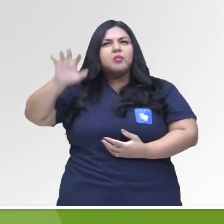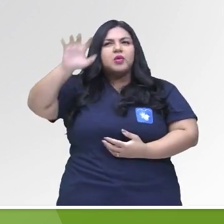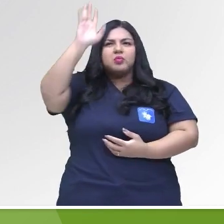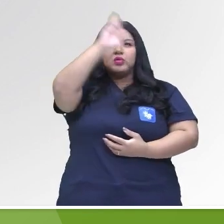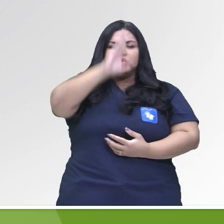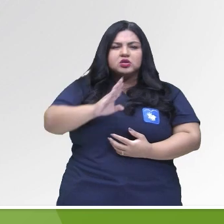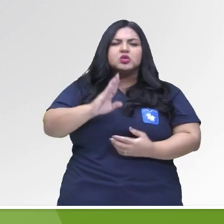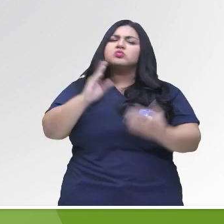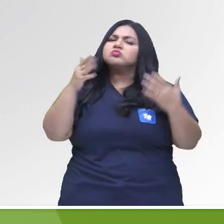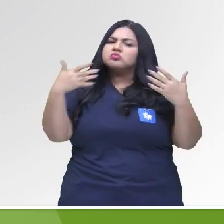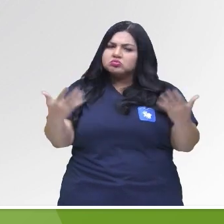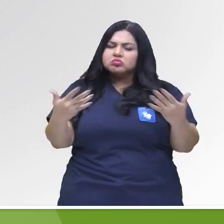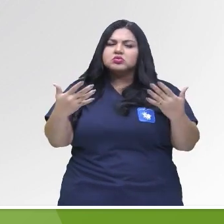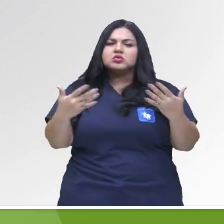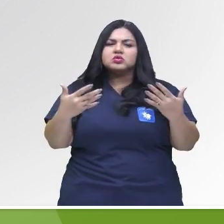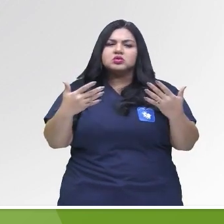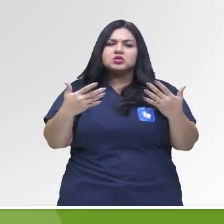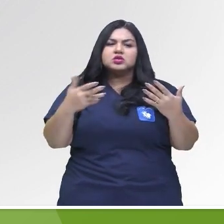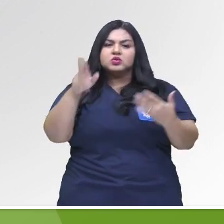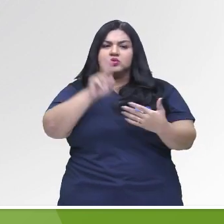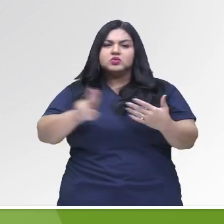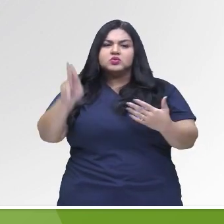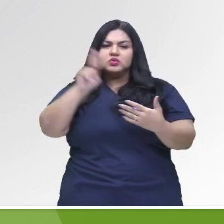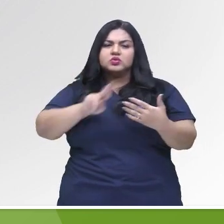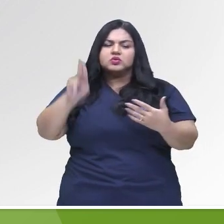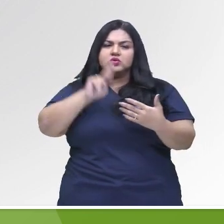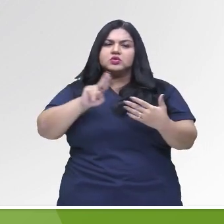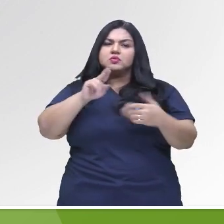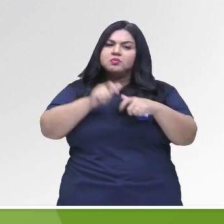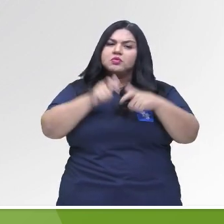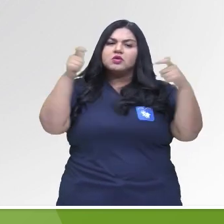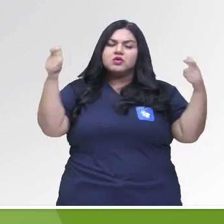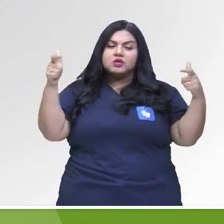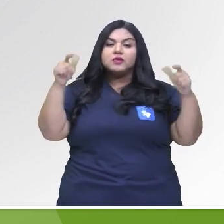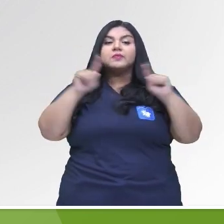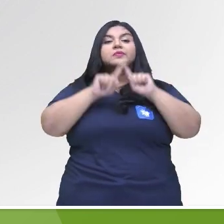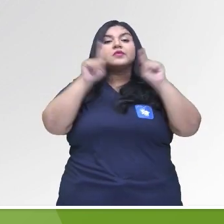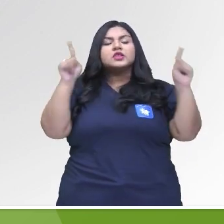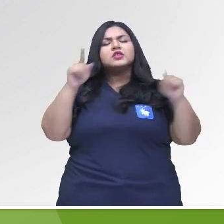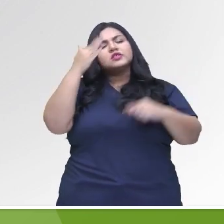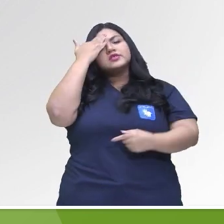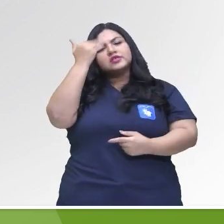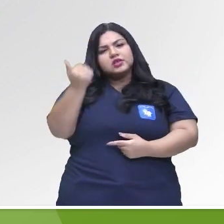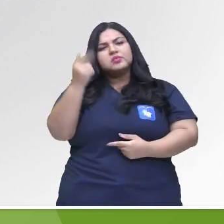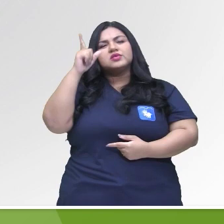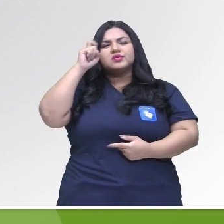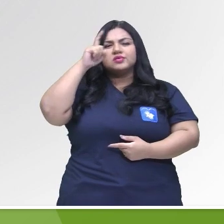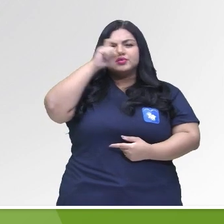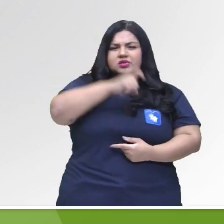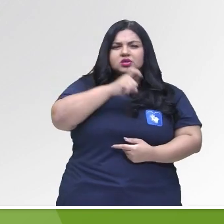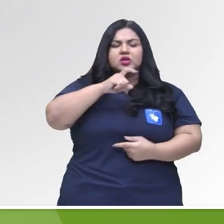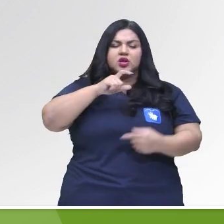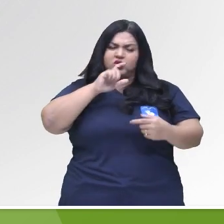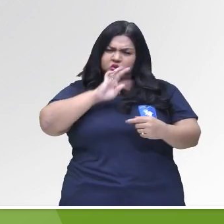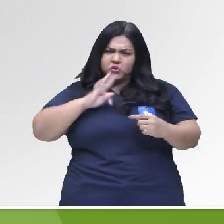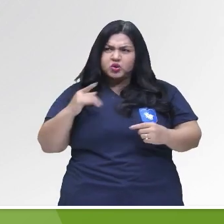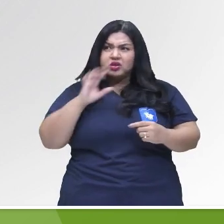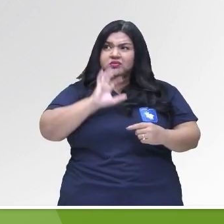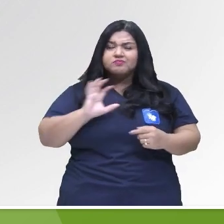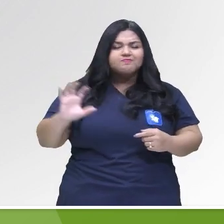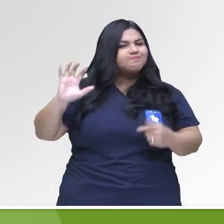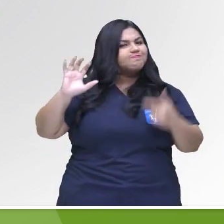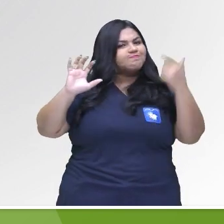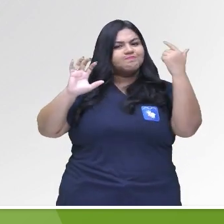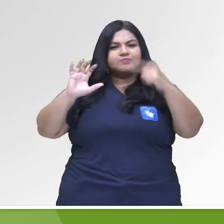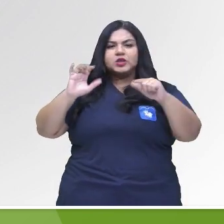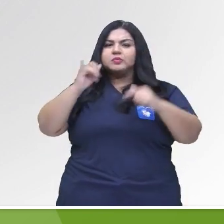com certeza, né, essa reutilização seria ainda maior. Só que a gente sabe da dificuldade, não é toda região que tem. Aqui,